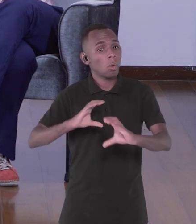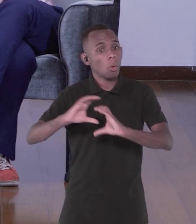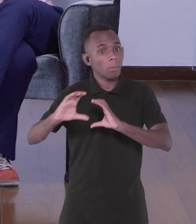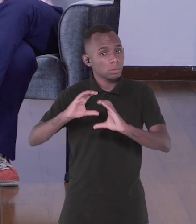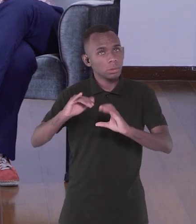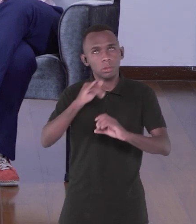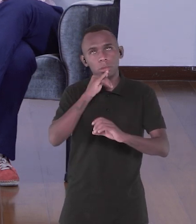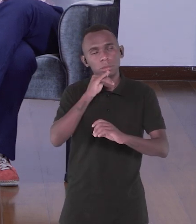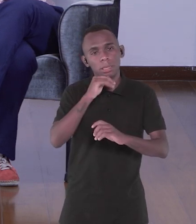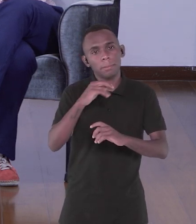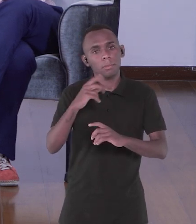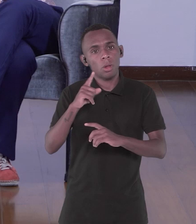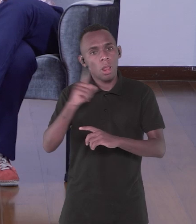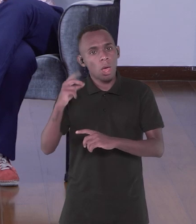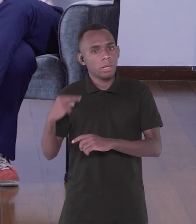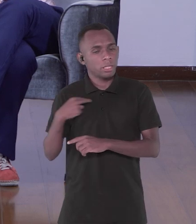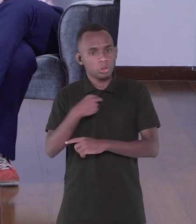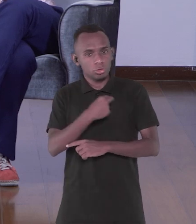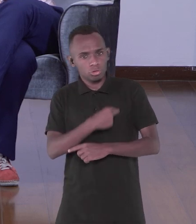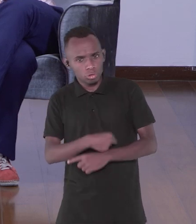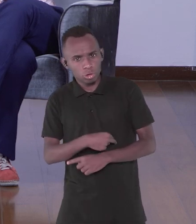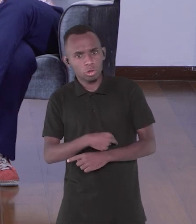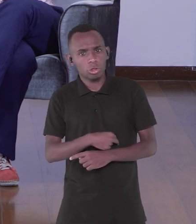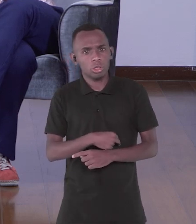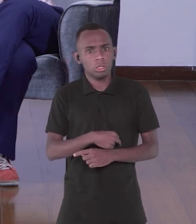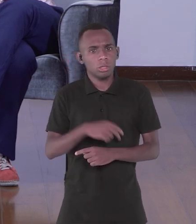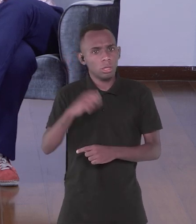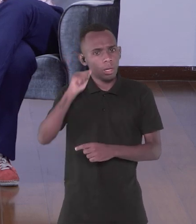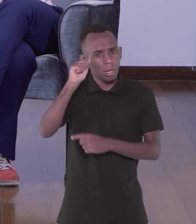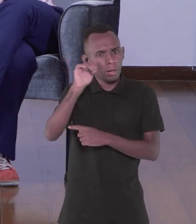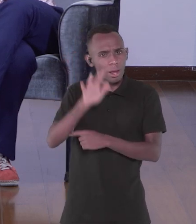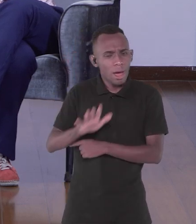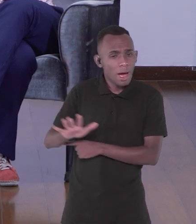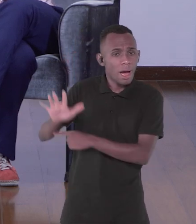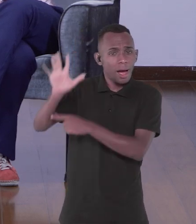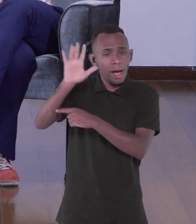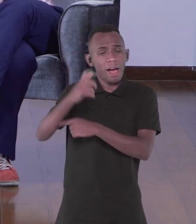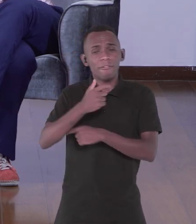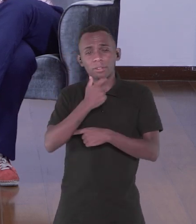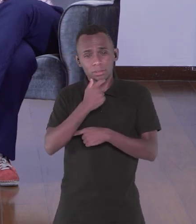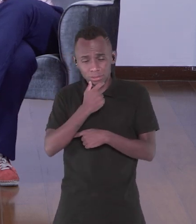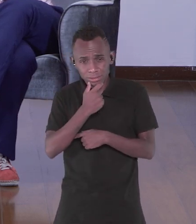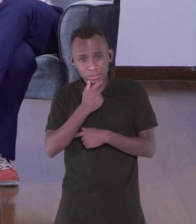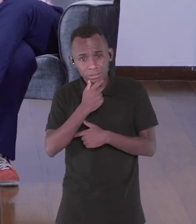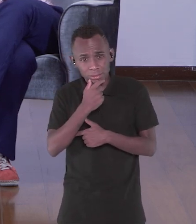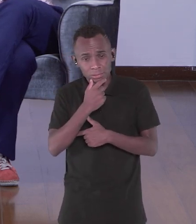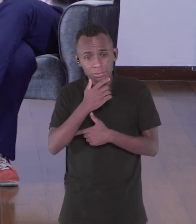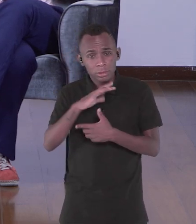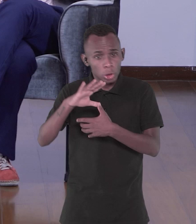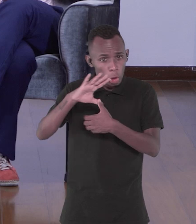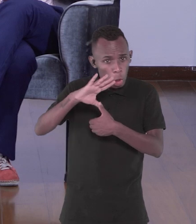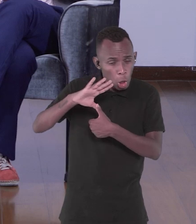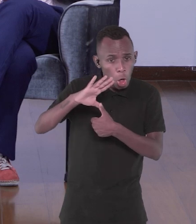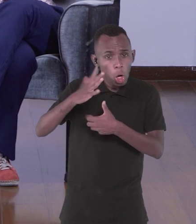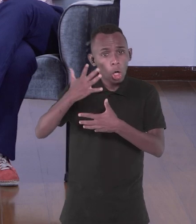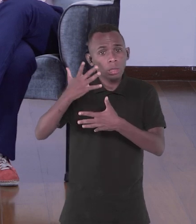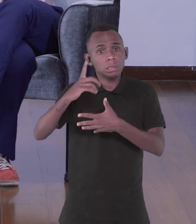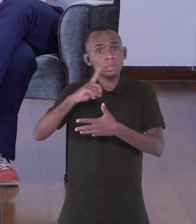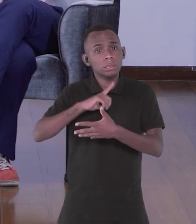na Ásia, na China, na África, nos Estados Unidos, na América do Sul. Ou seja, são mega